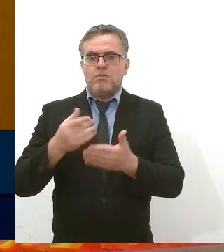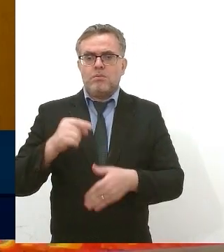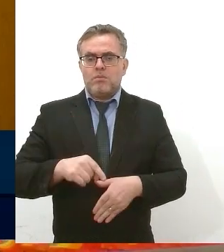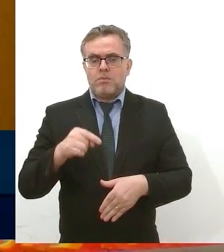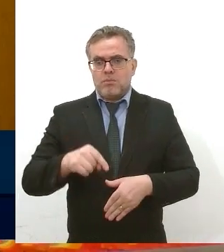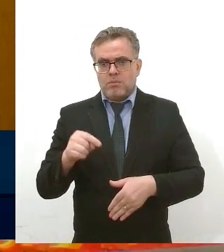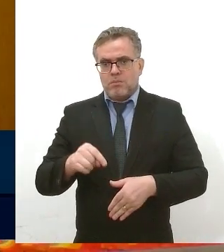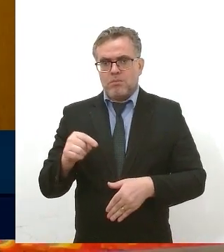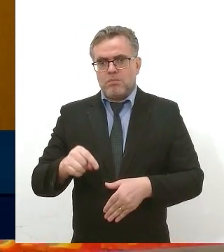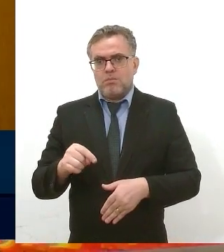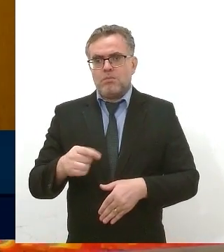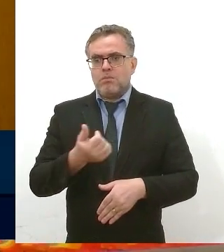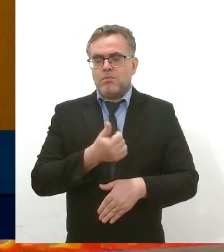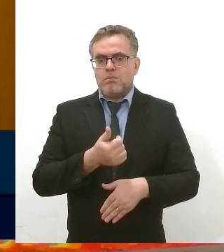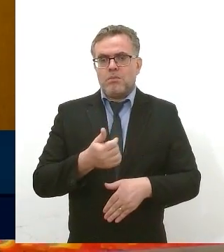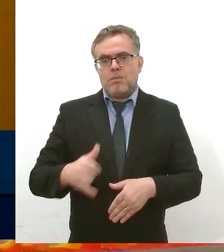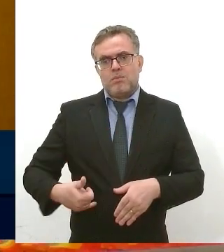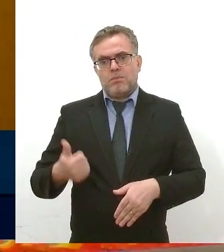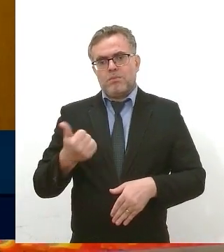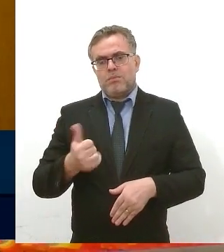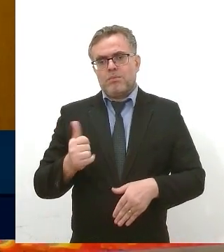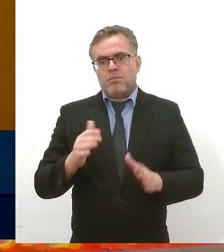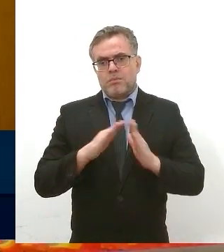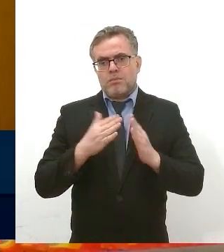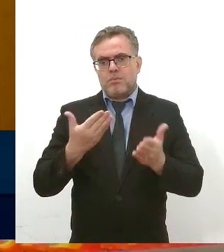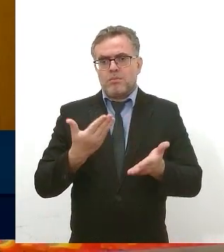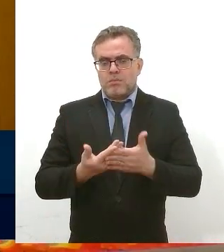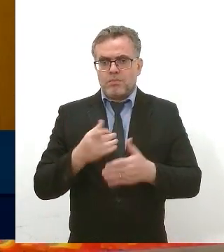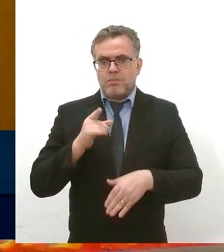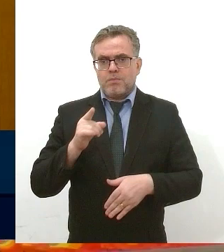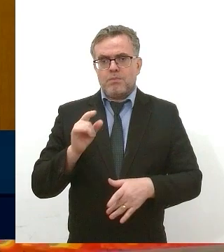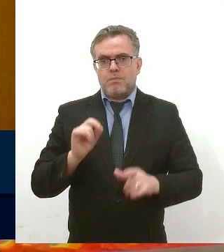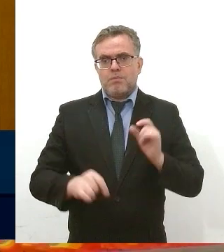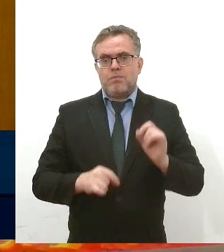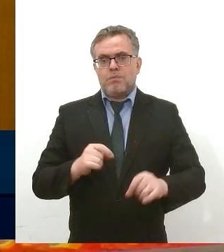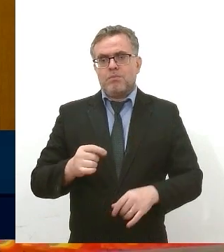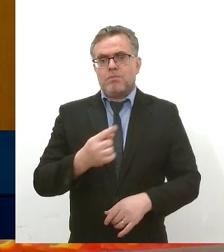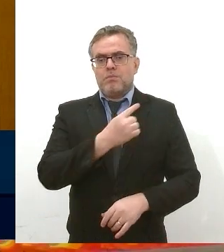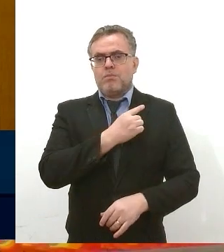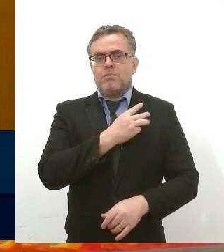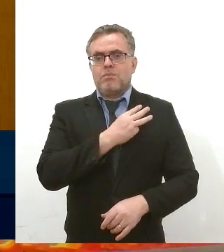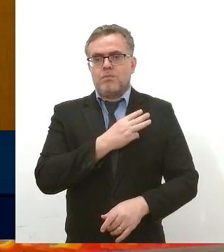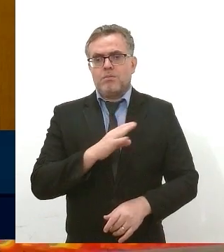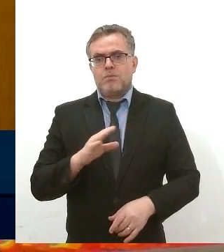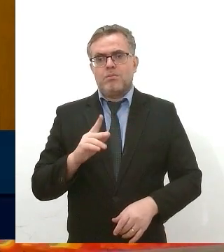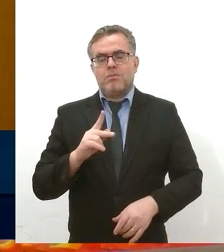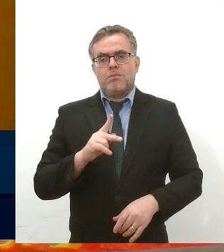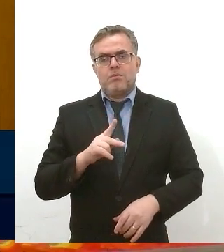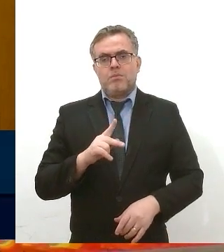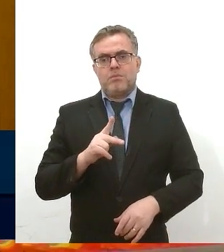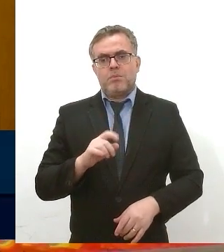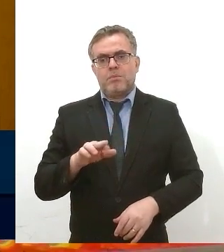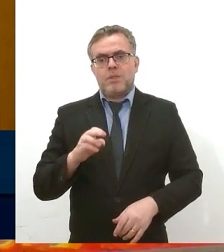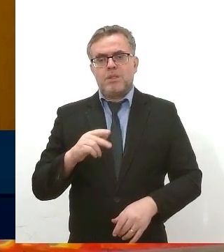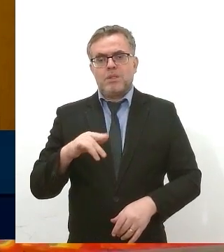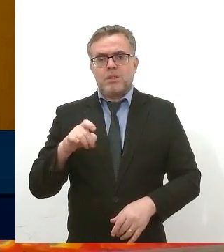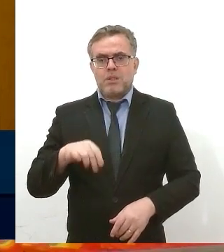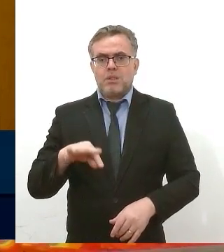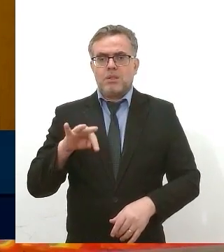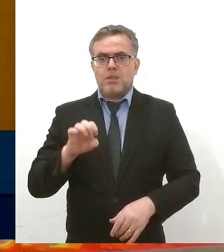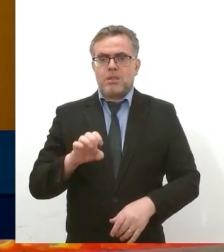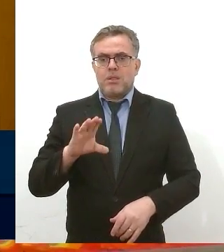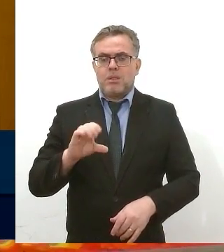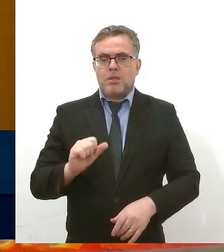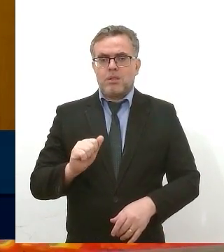Colégio Estadual do 1º e 2º Grau, Presidente Castelo Branco, Luciano, que hoje é o nome